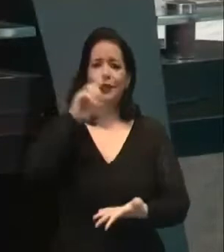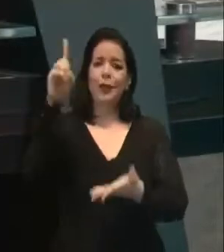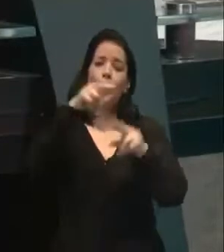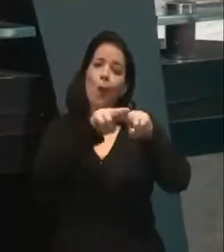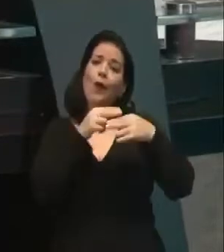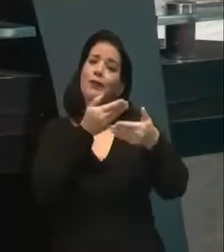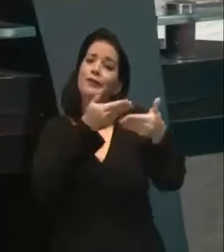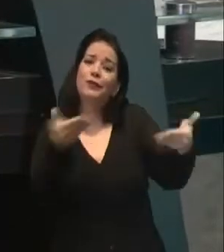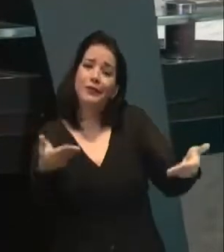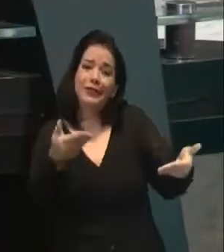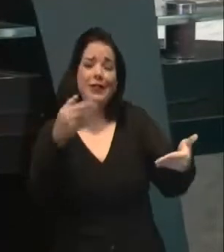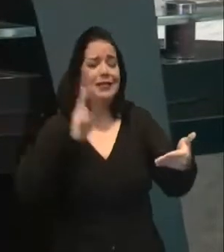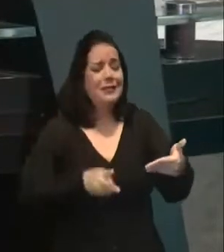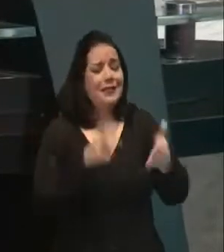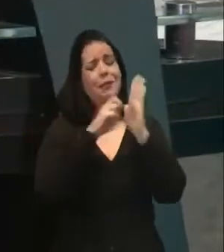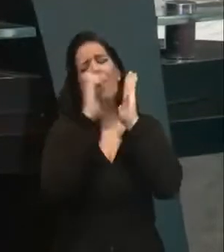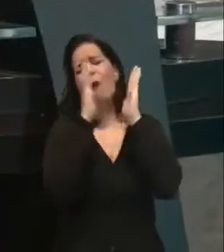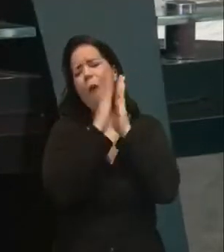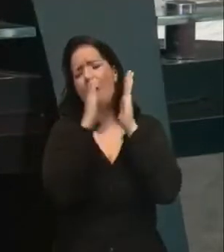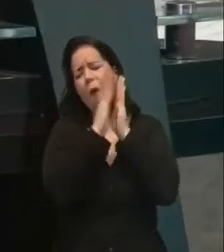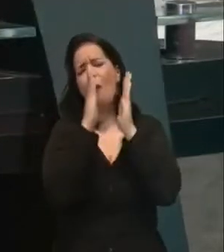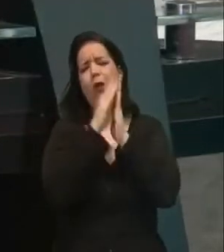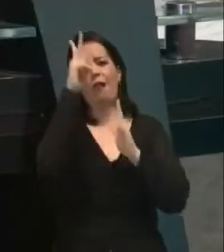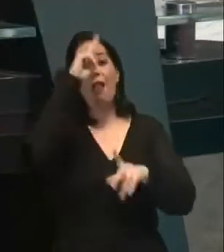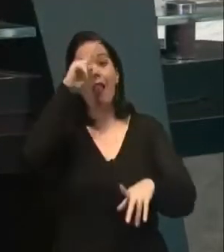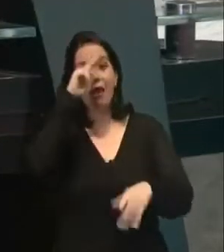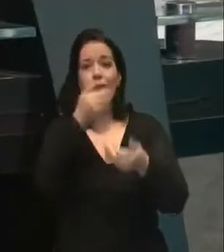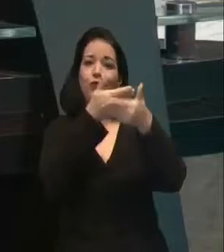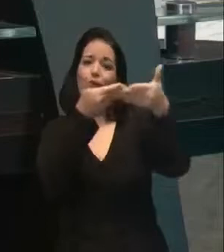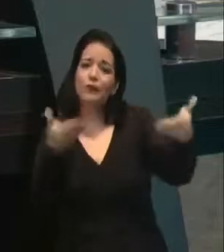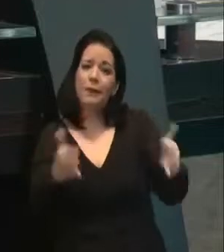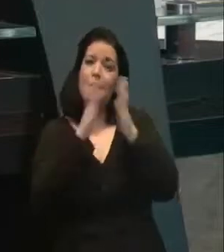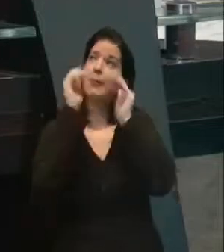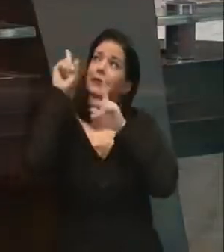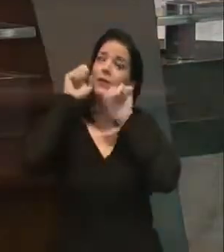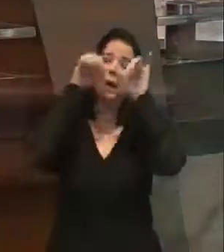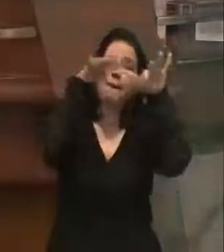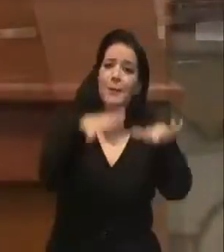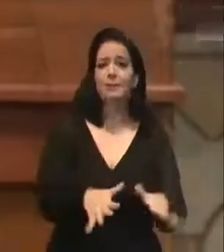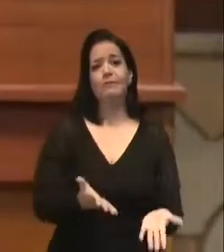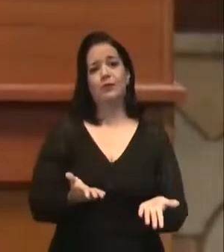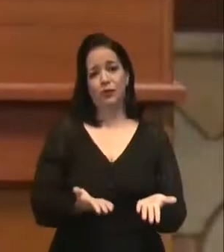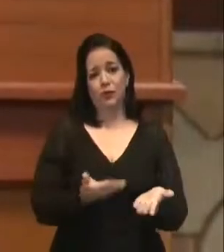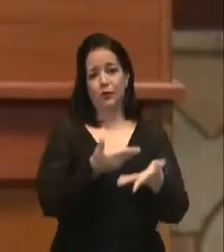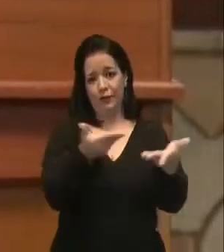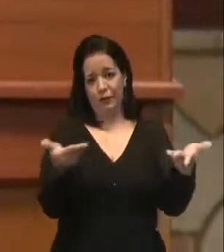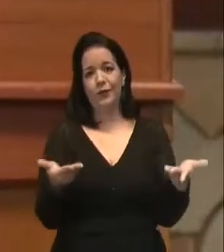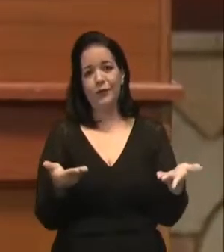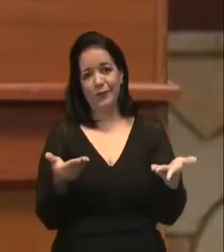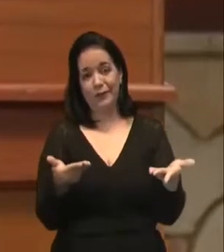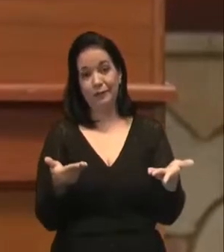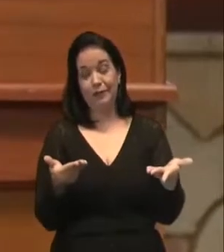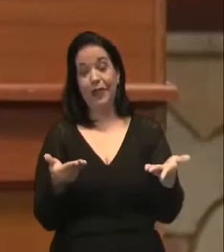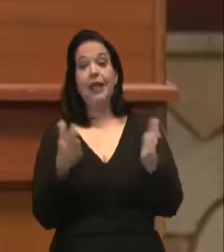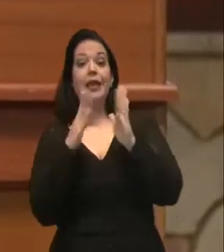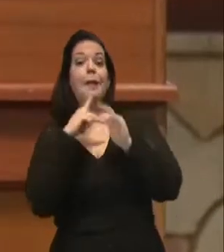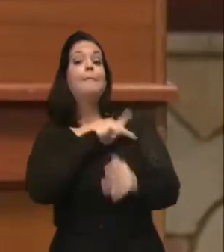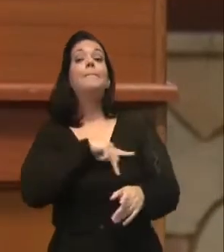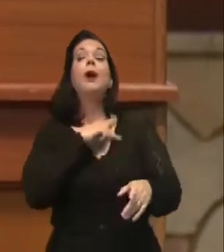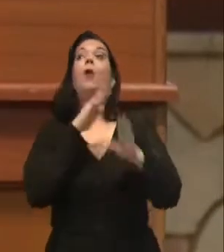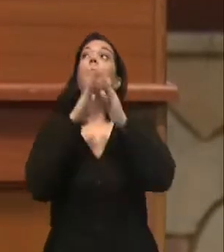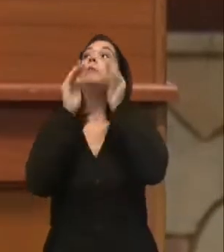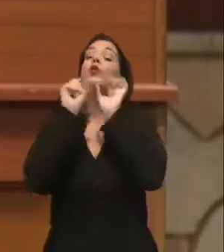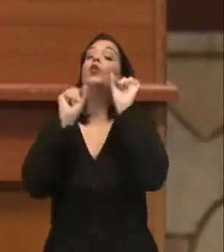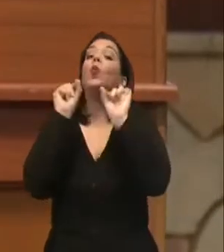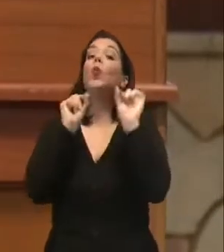minhas orações. Paulo orava o tempo todo por eles. Para quê? Quais são as orações? Quais eram